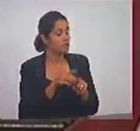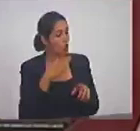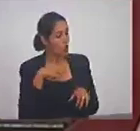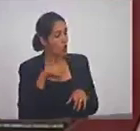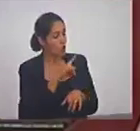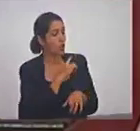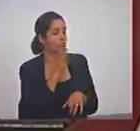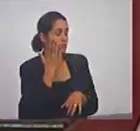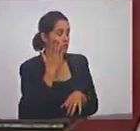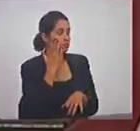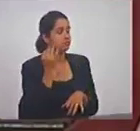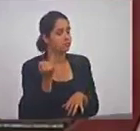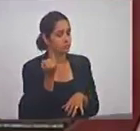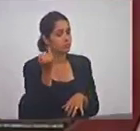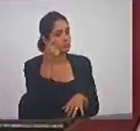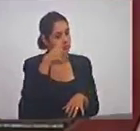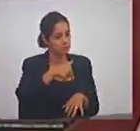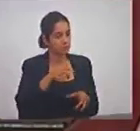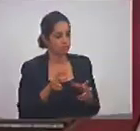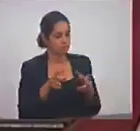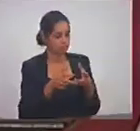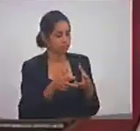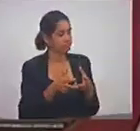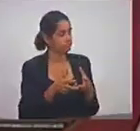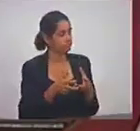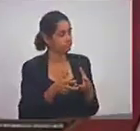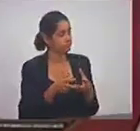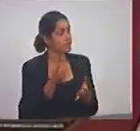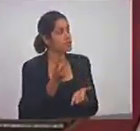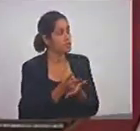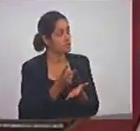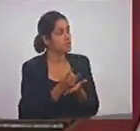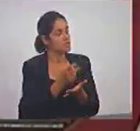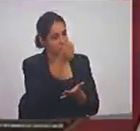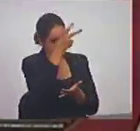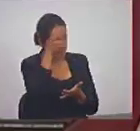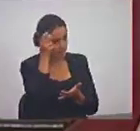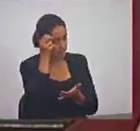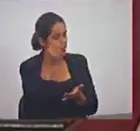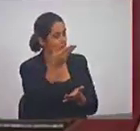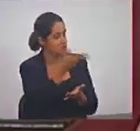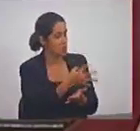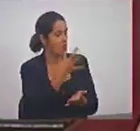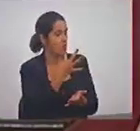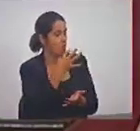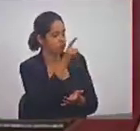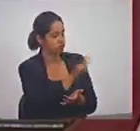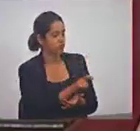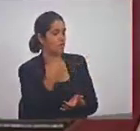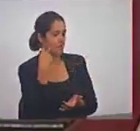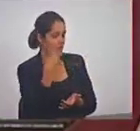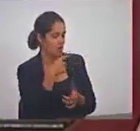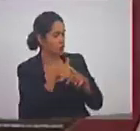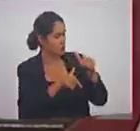a importância que ele era nessa Câmara, era um esteio do prefeito aqui dentro da casa, né, no seu conhecimento, no